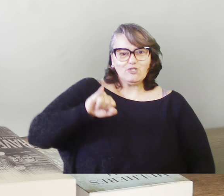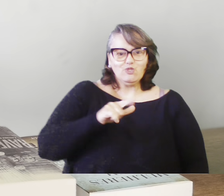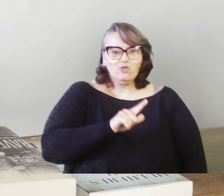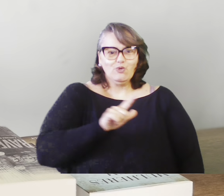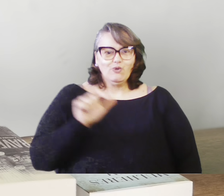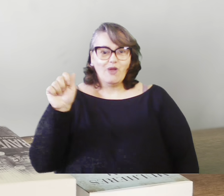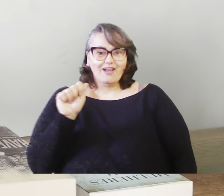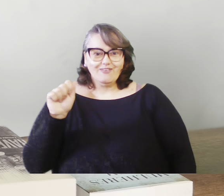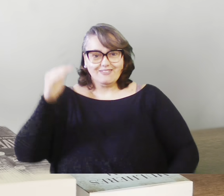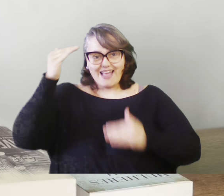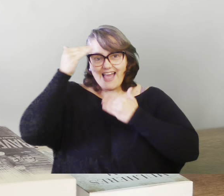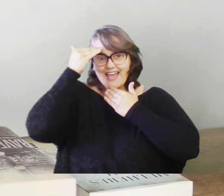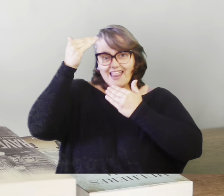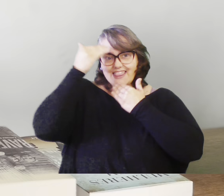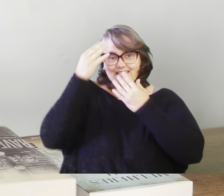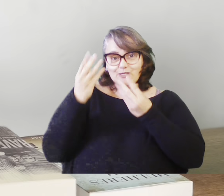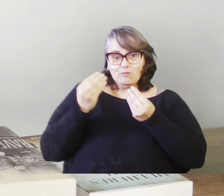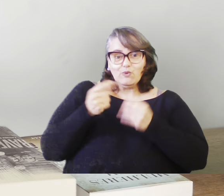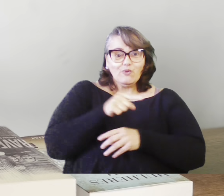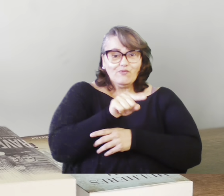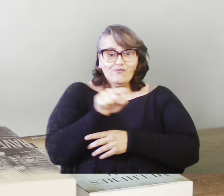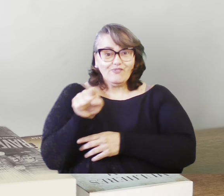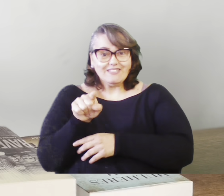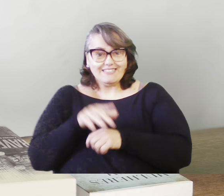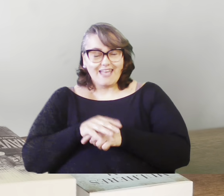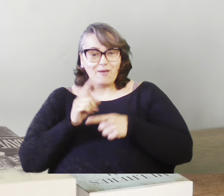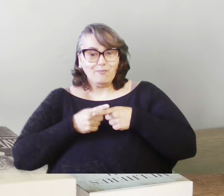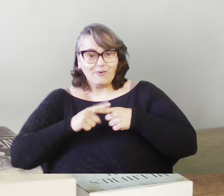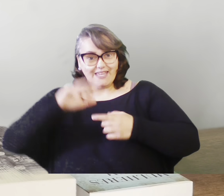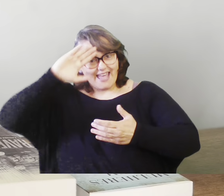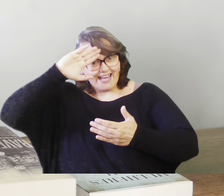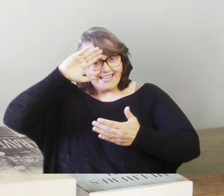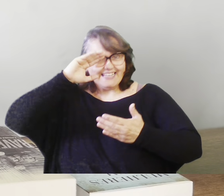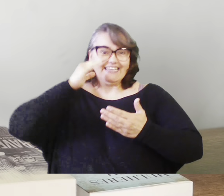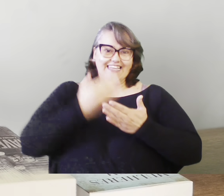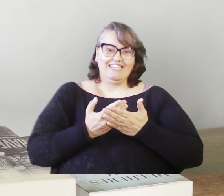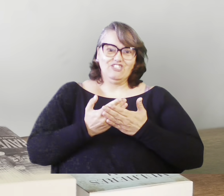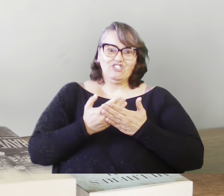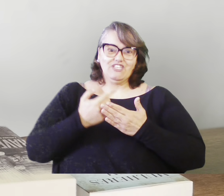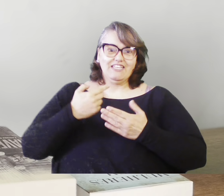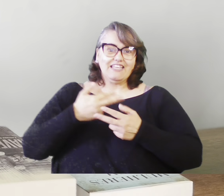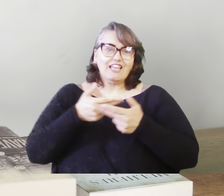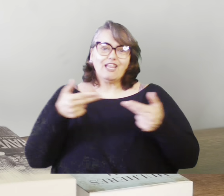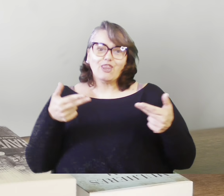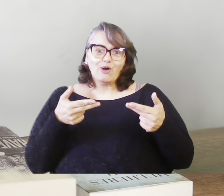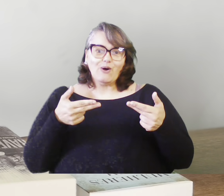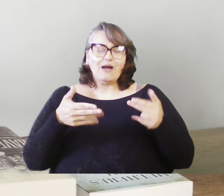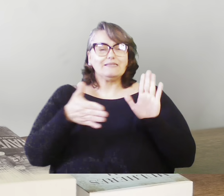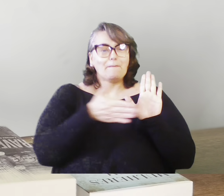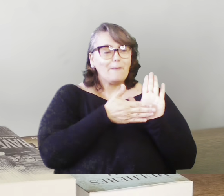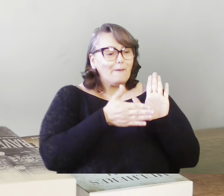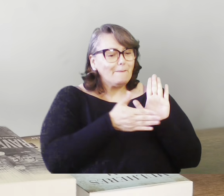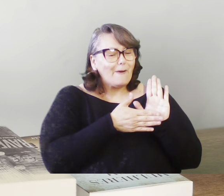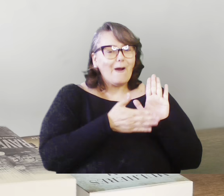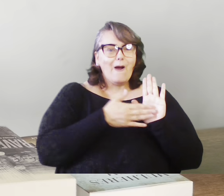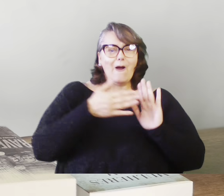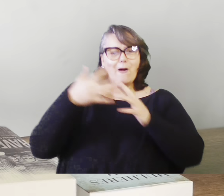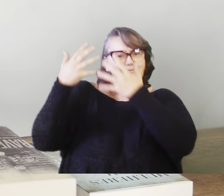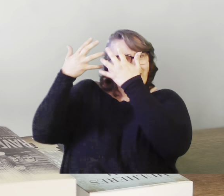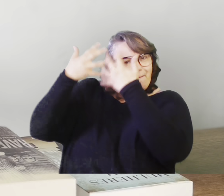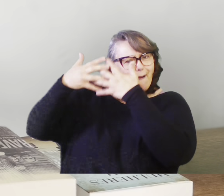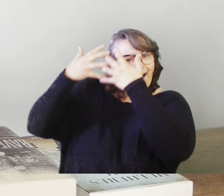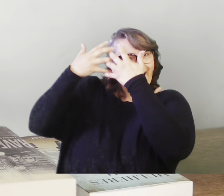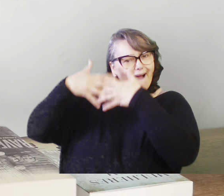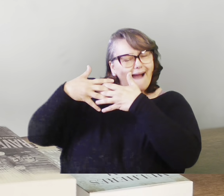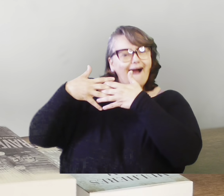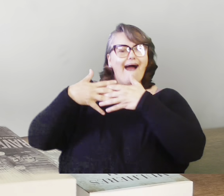de julho e agosto e a gente agradece muito a você por acreditar nas coisas que a gente propõe em